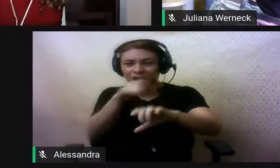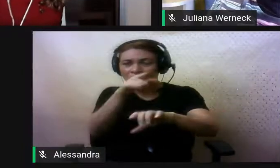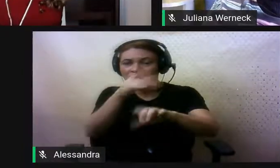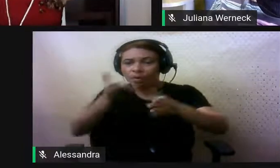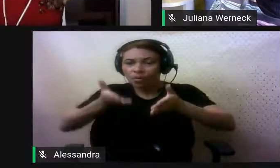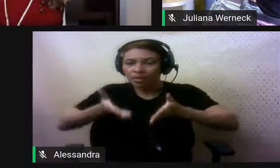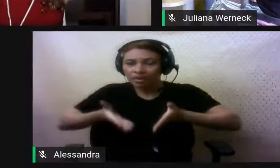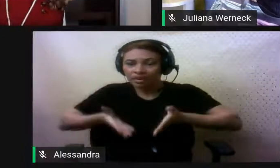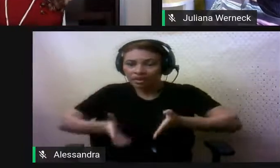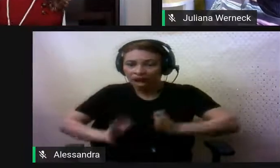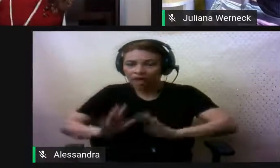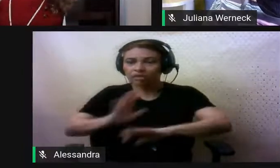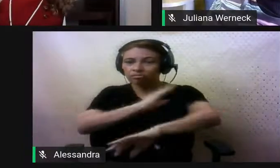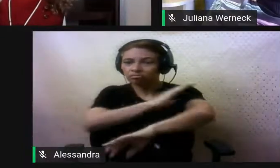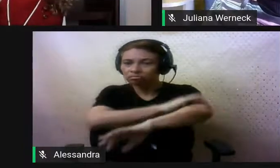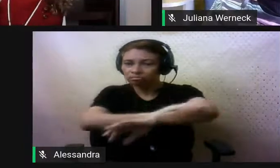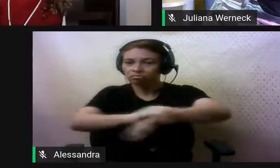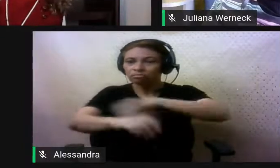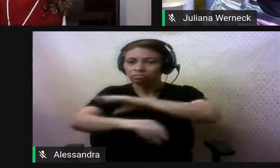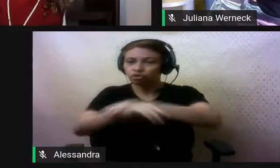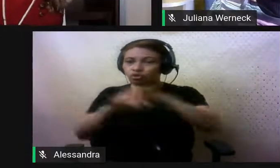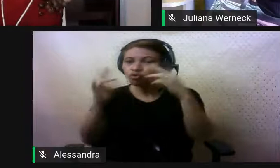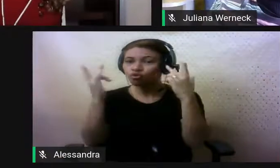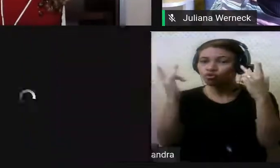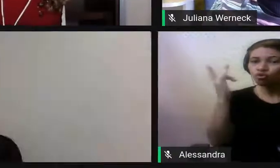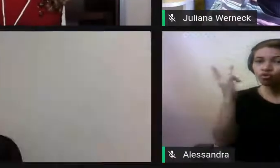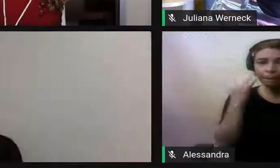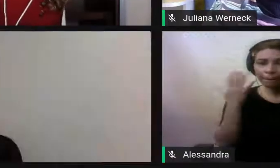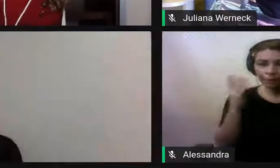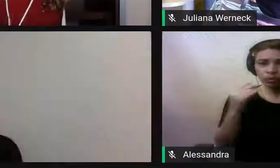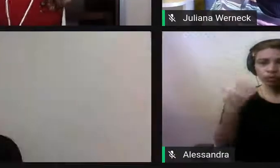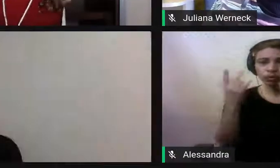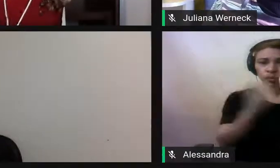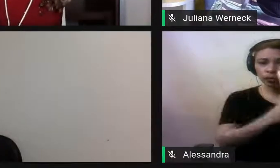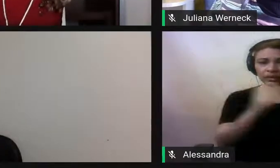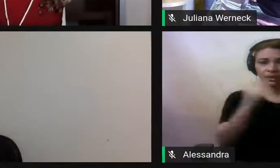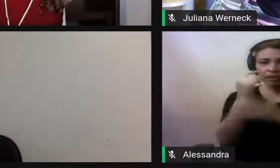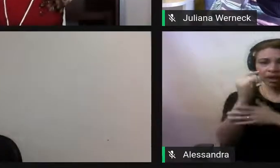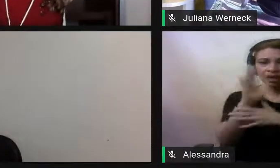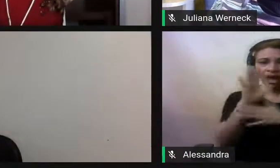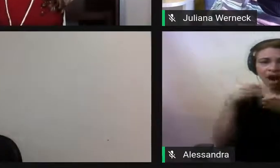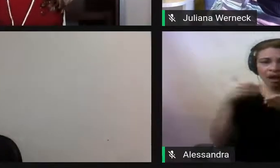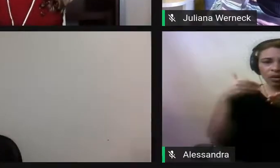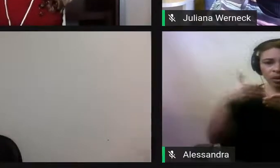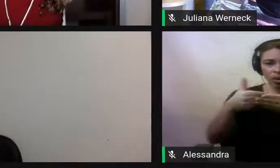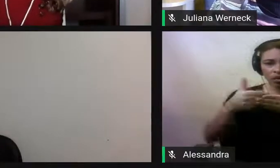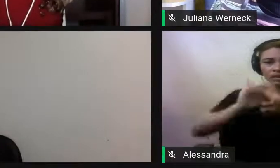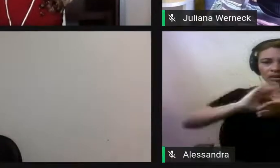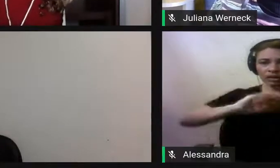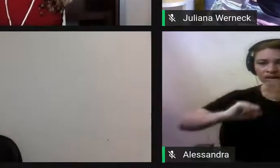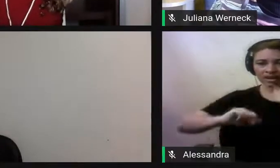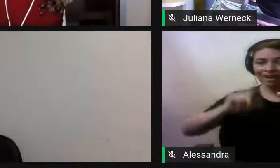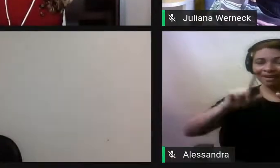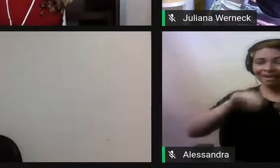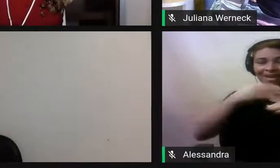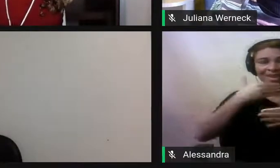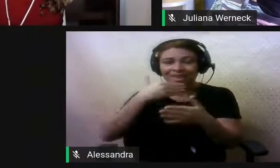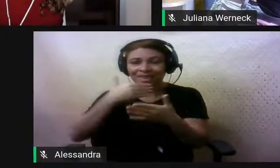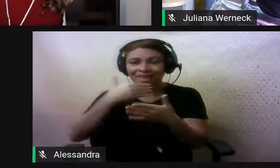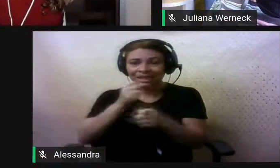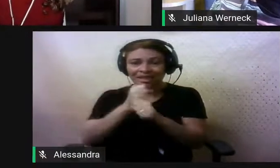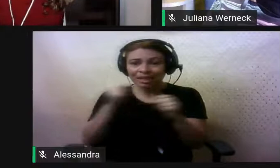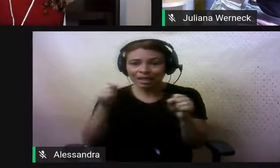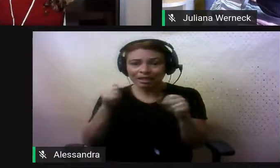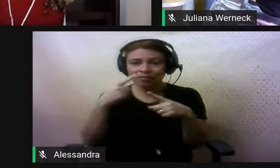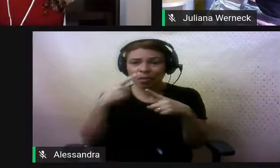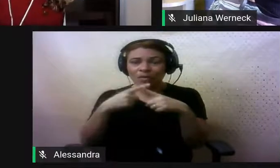2 braços. E eu encostava a minha mão nesse cardan e tirava. Encostava e tirava. E é incrível porque até hoje eu lembro